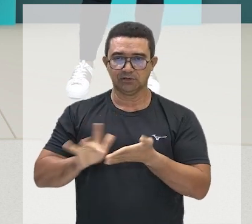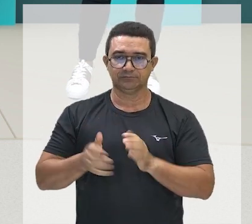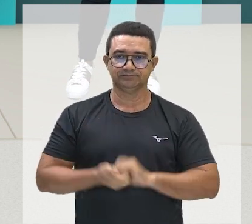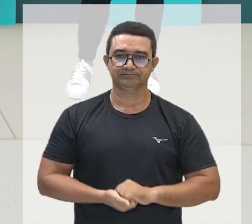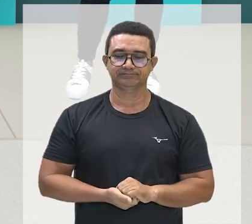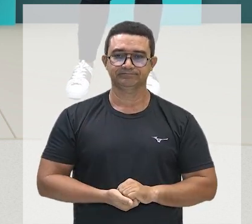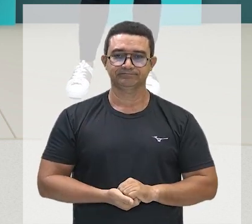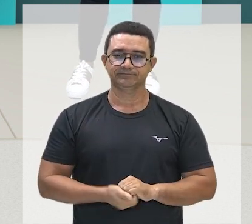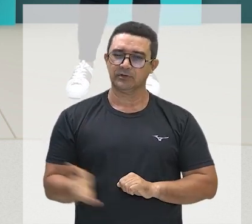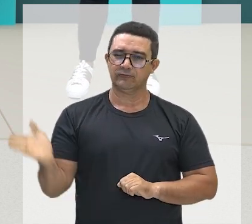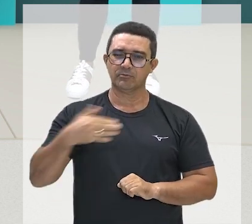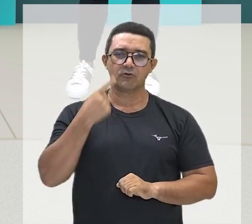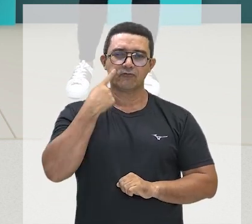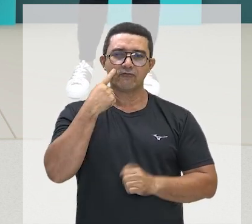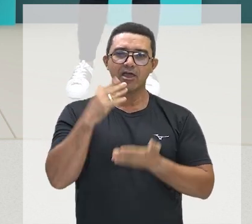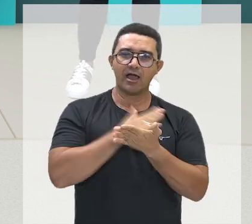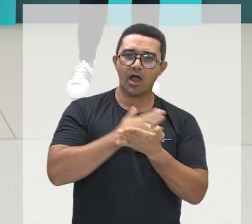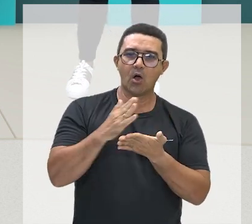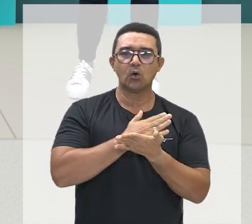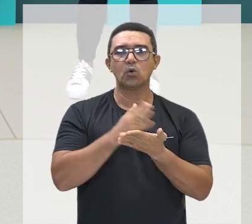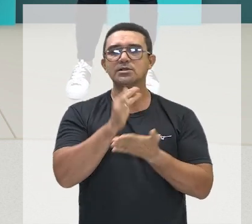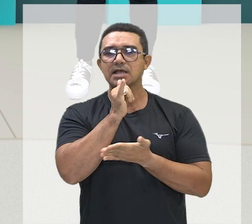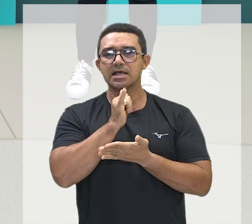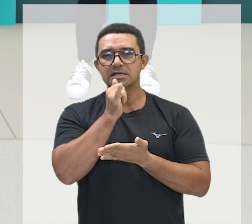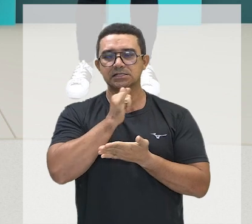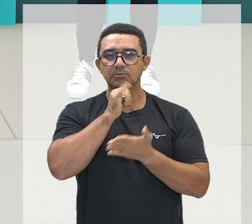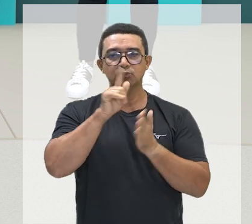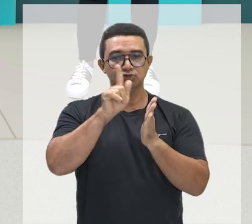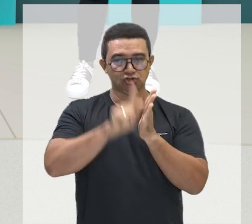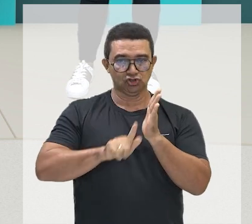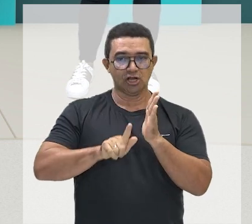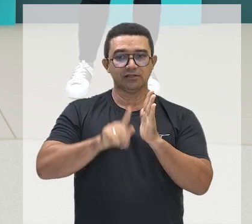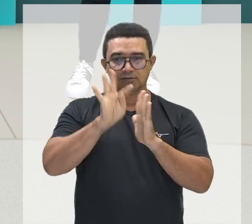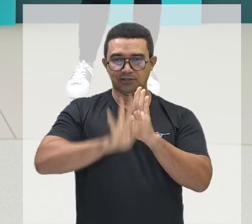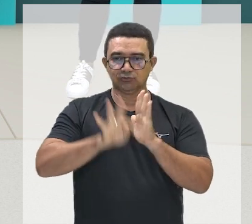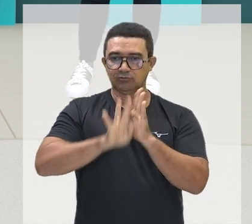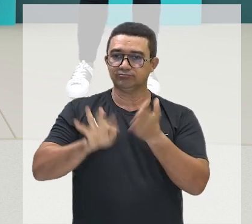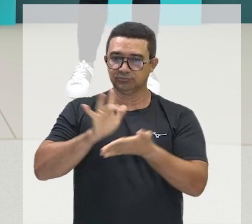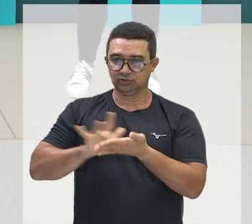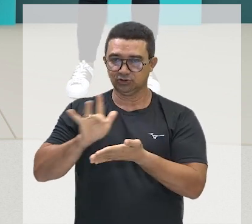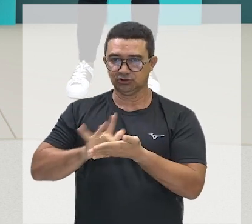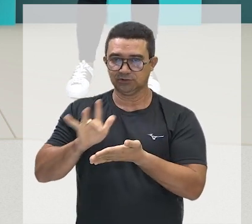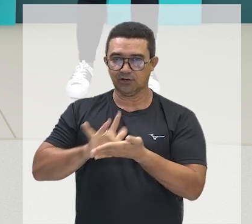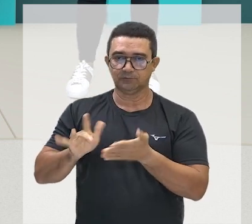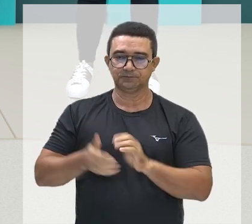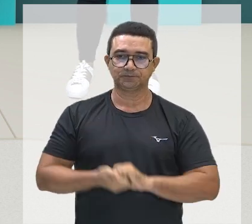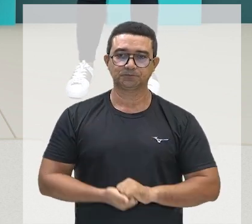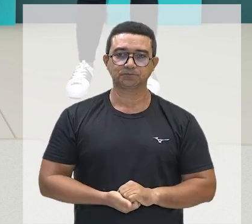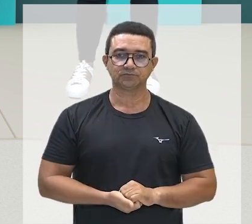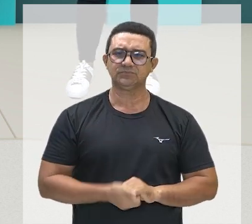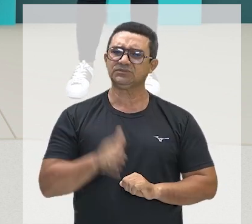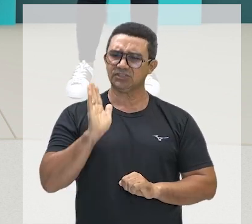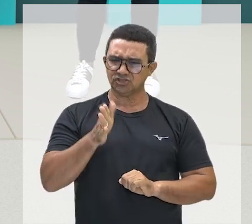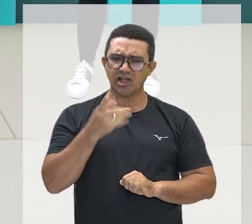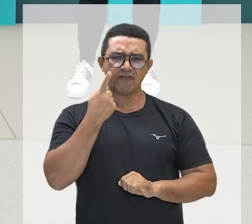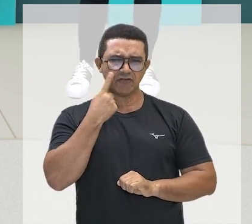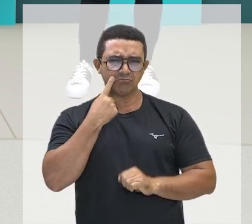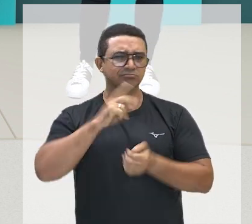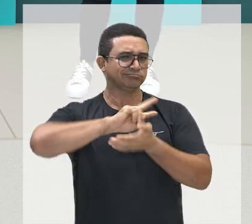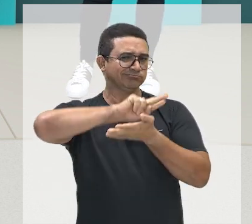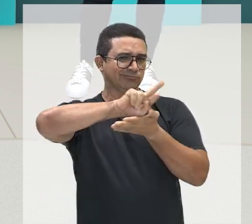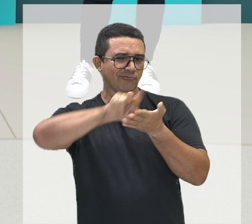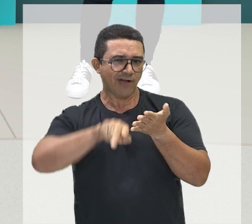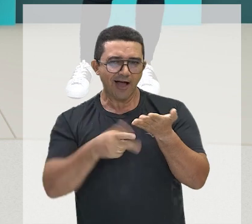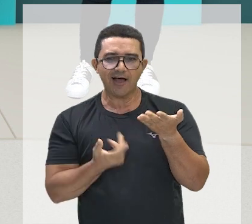alguns exemplos de gêneros textuais digitais. Nós já vimos aí vários gêneros, como o cartão